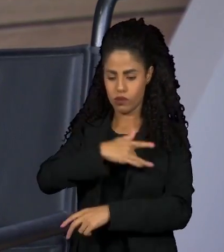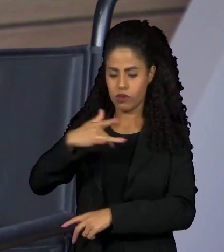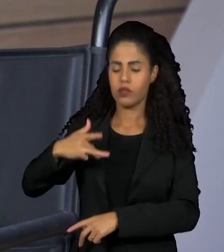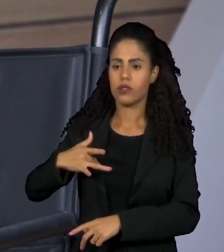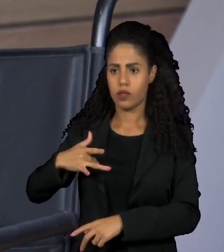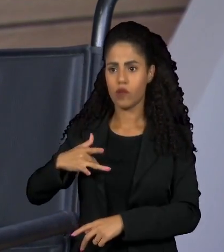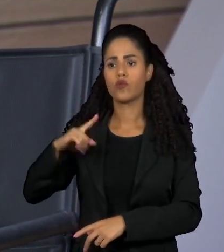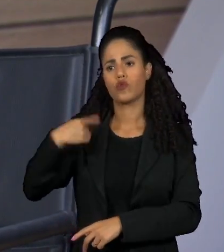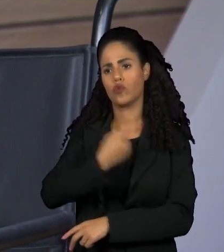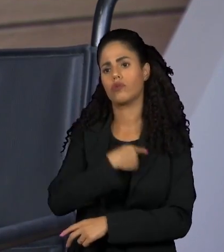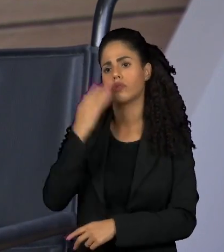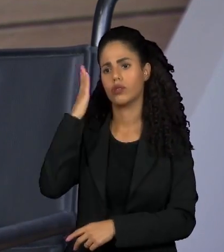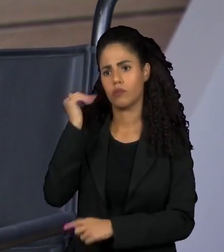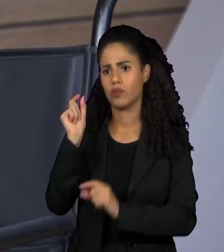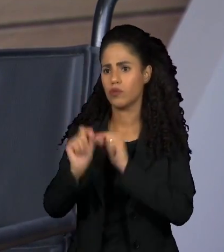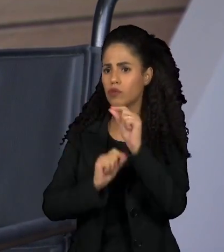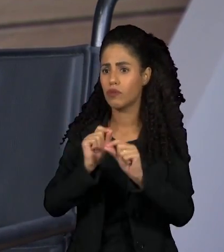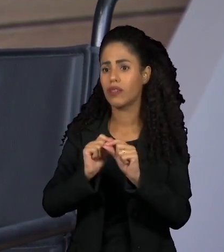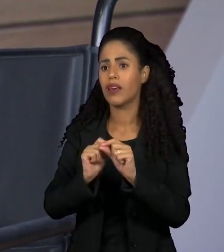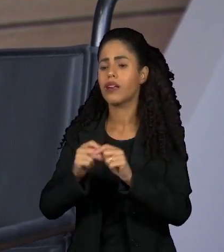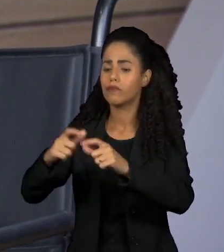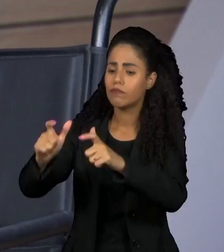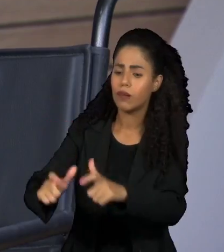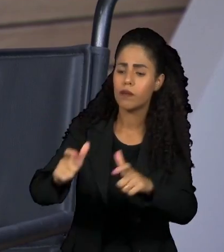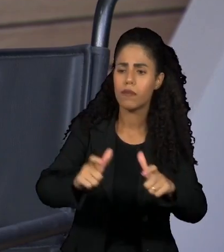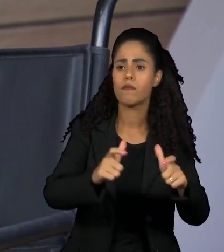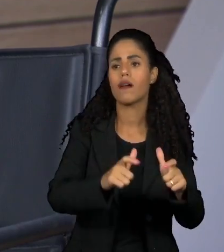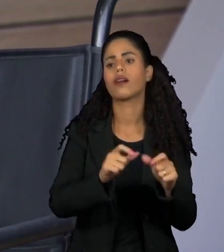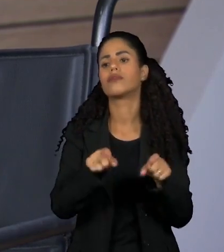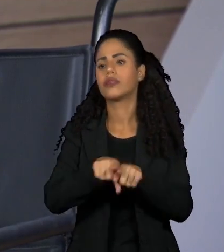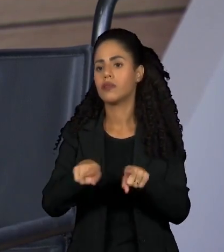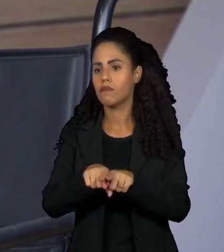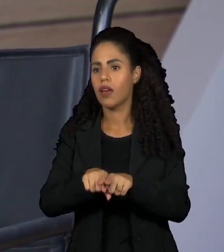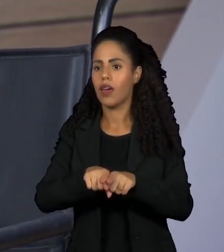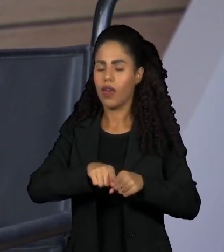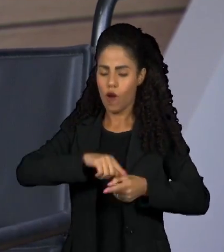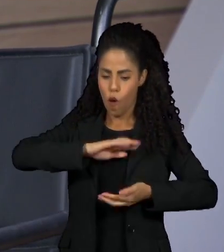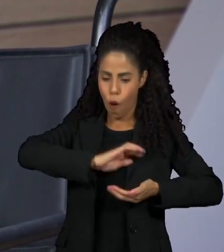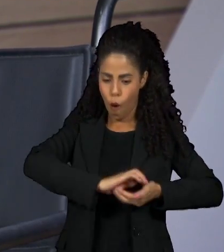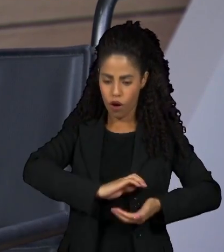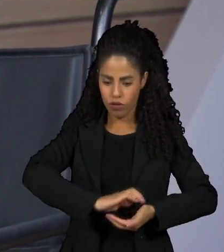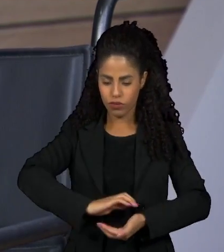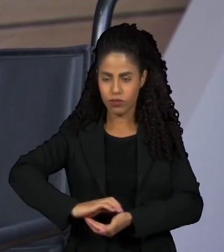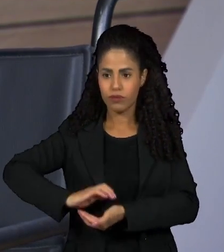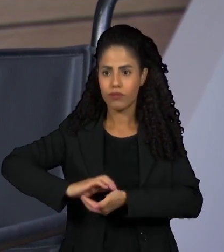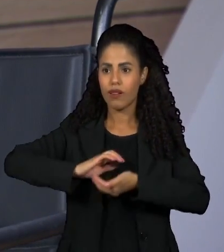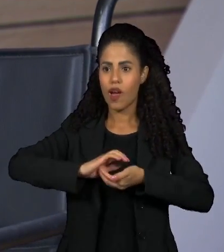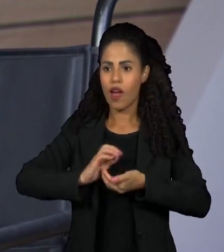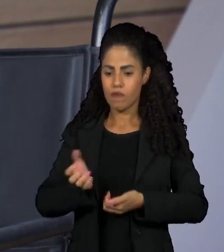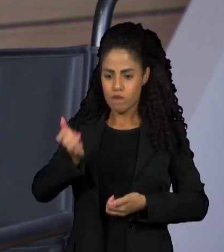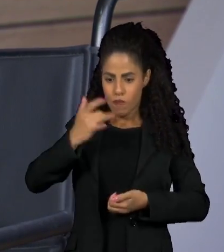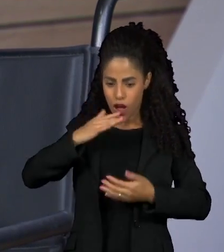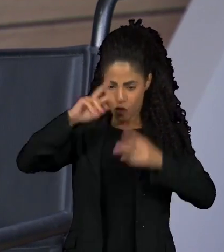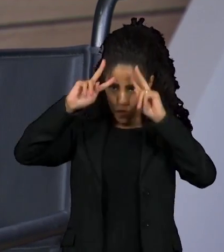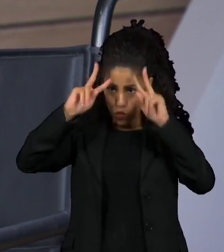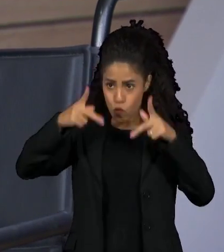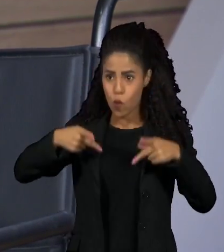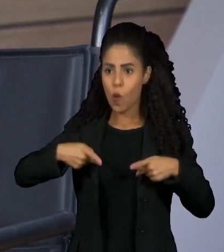você já comentou, né, que vários órgãos do nosso corpo já foi detectado a presença de